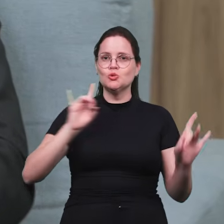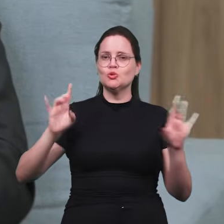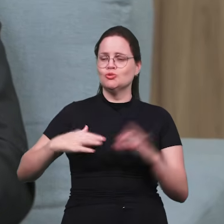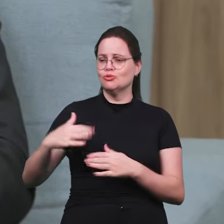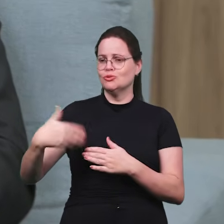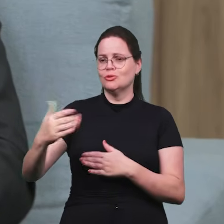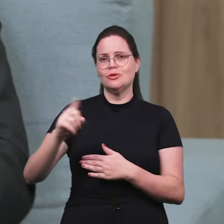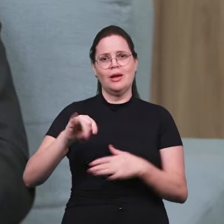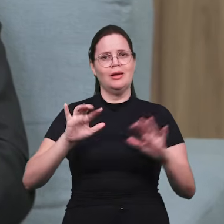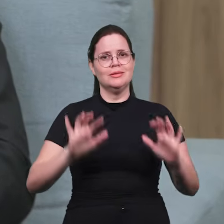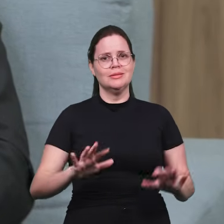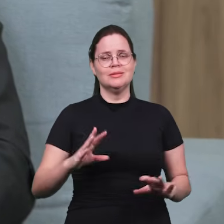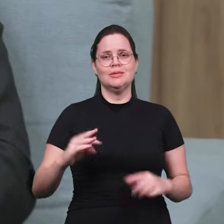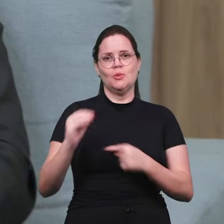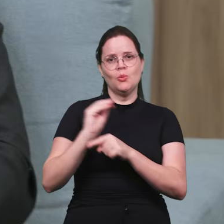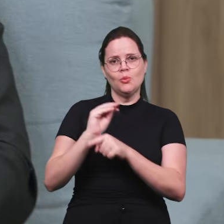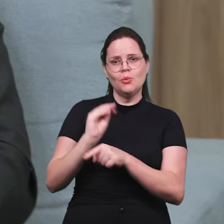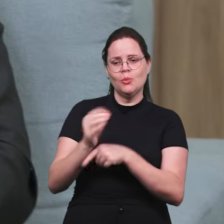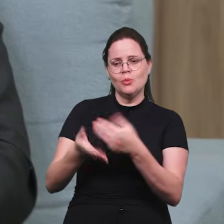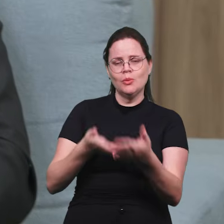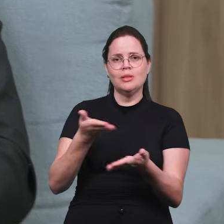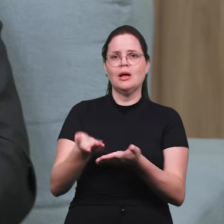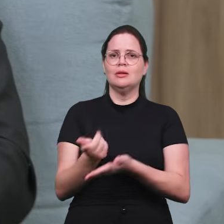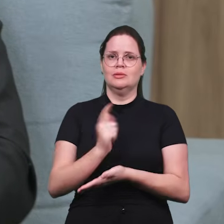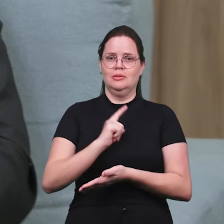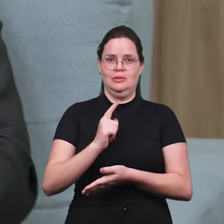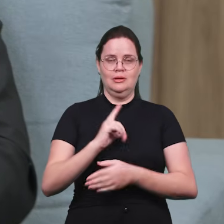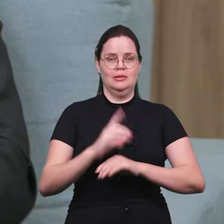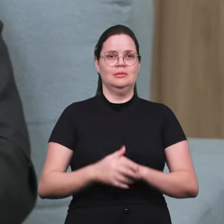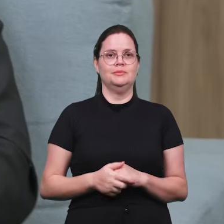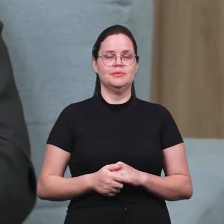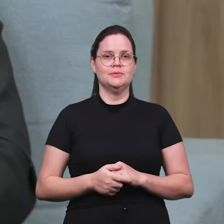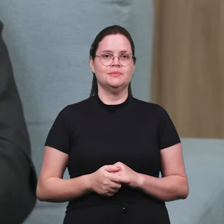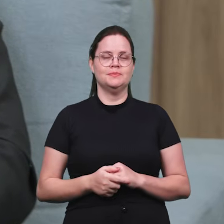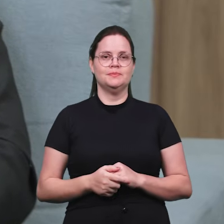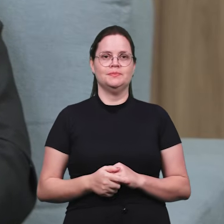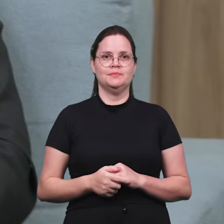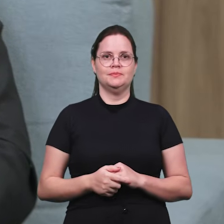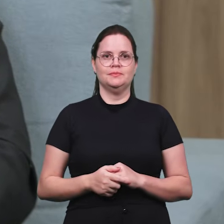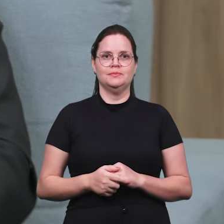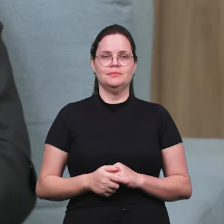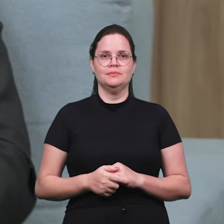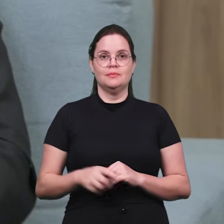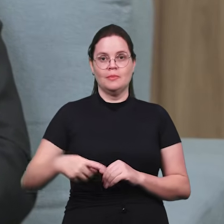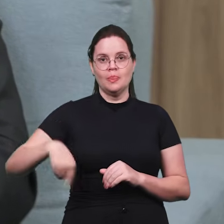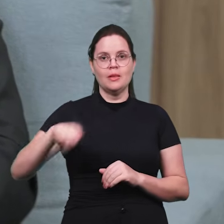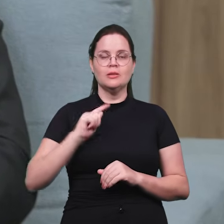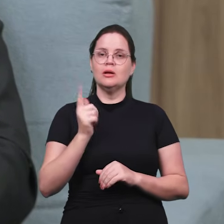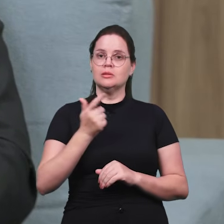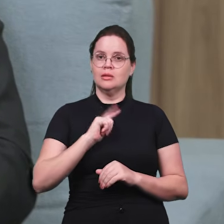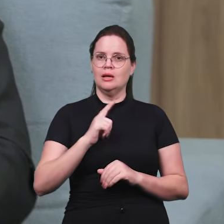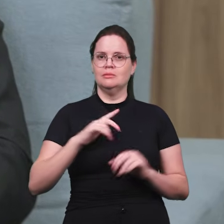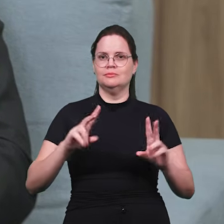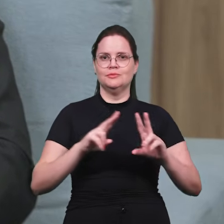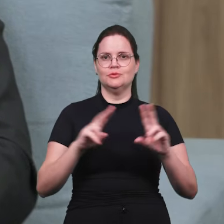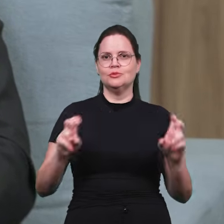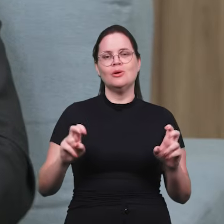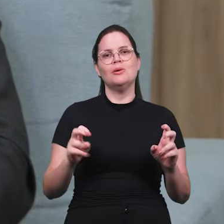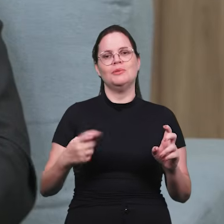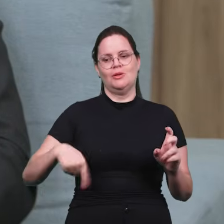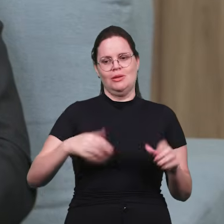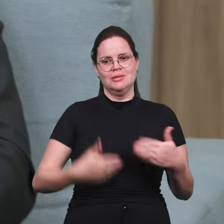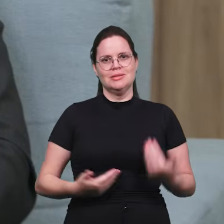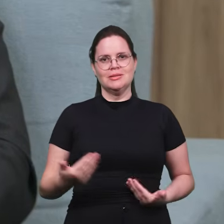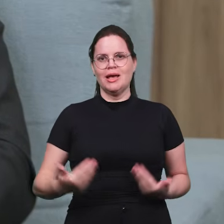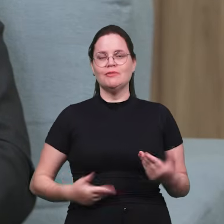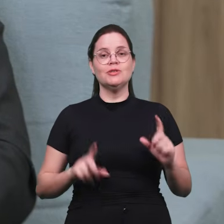vida é essa. Esse cuidado, pastor Diogo, que nós temos, né, quanto igreja, de levar o